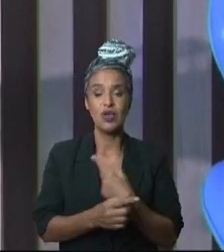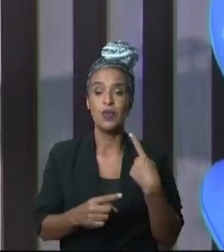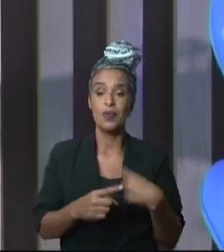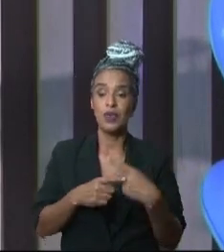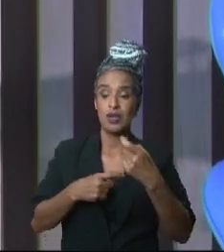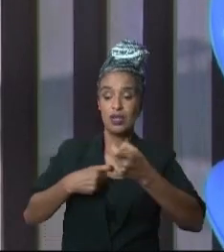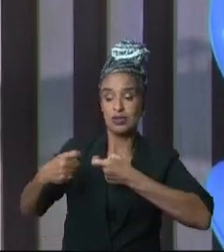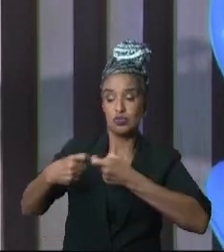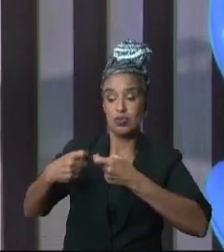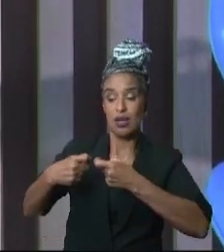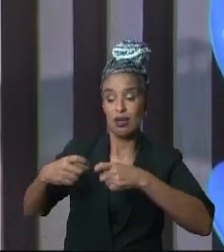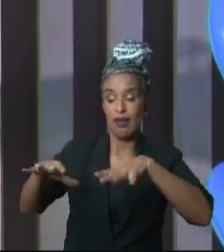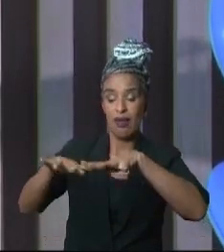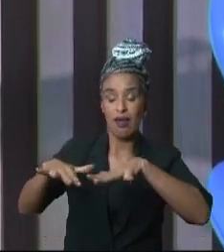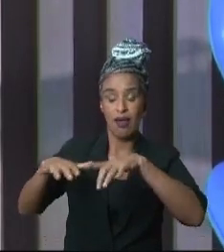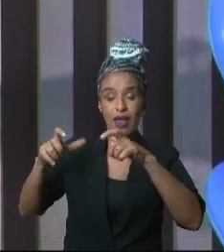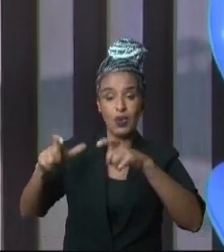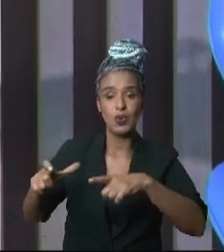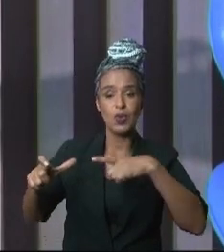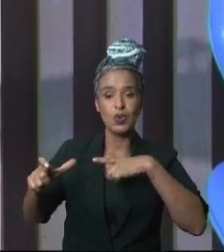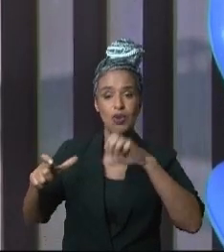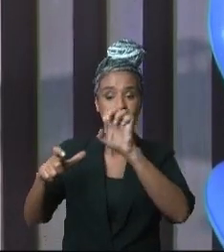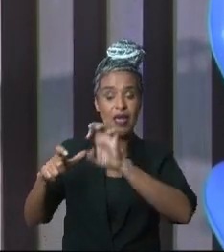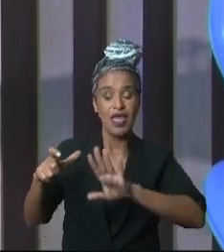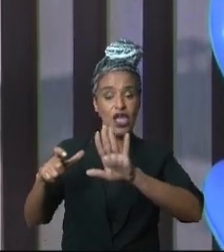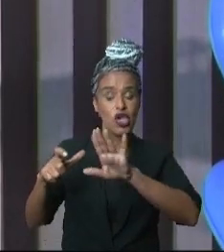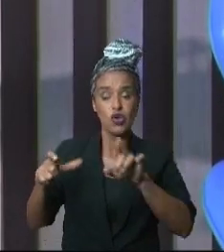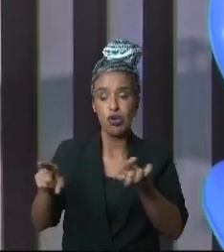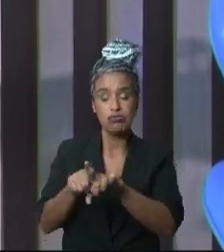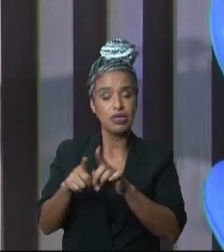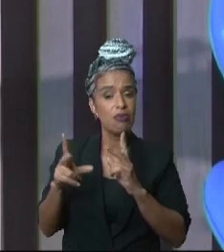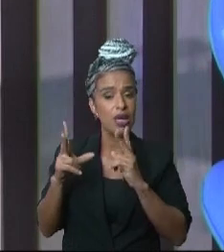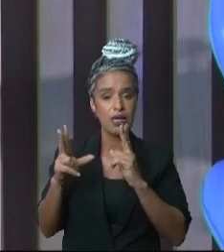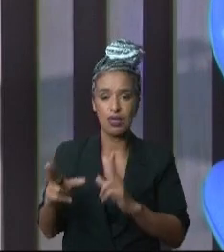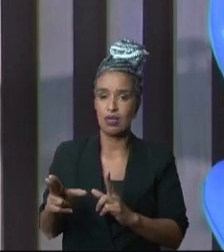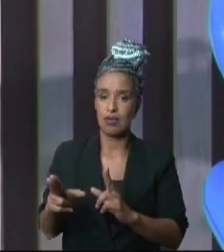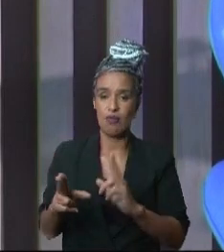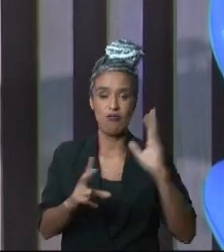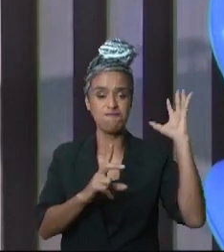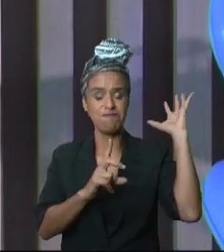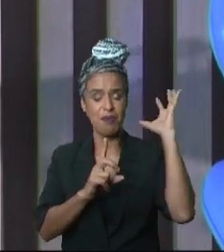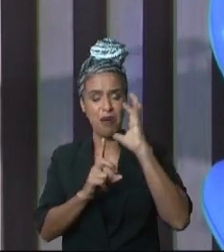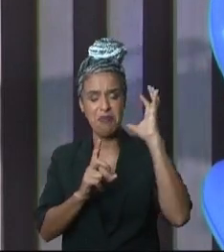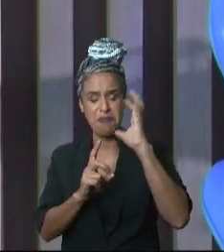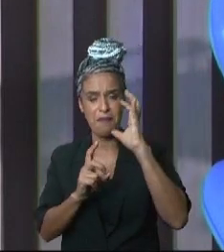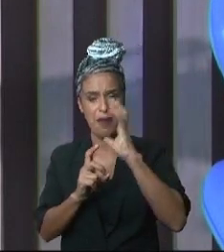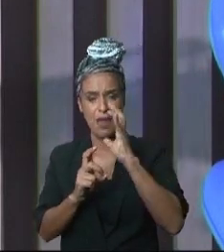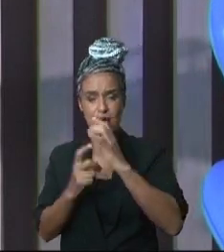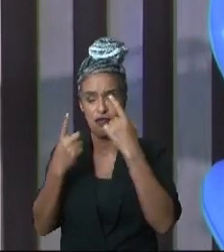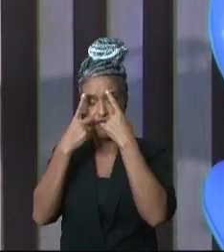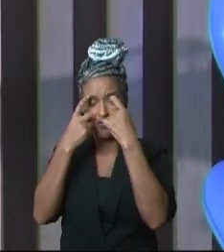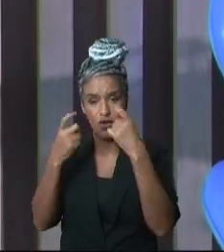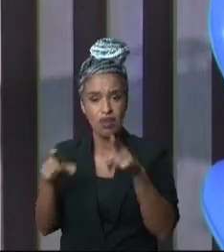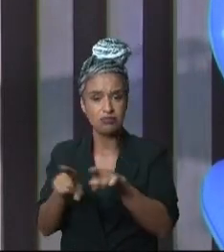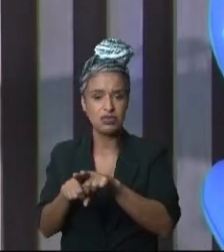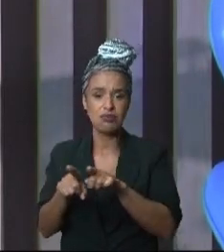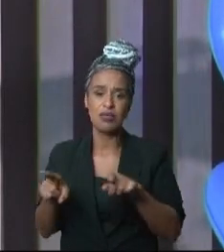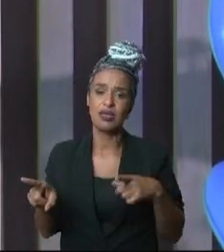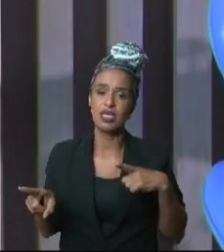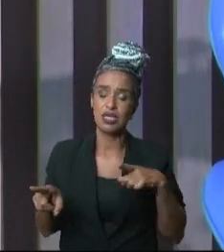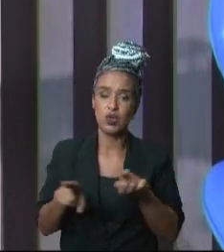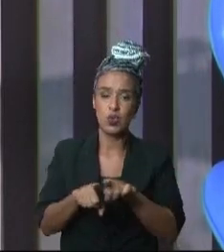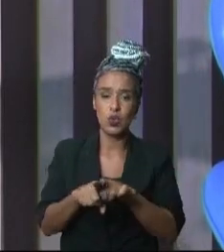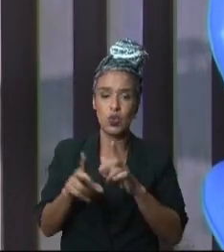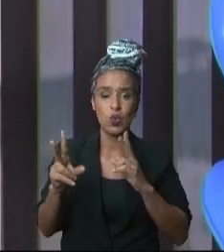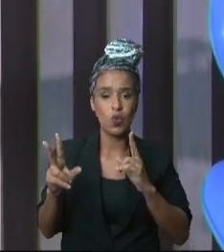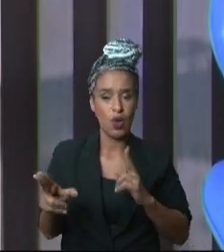no nosso continente. A Europa está no meio de uma guerra brutal de agressão, e isso tem a ver com a Ucrânia, obviamente. O